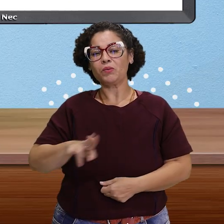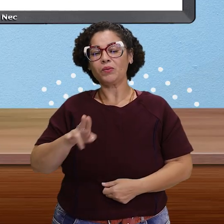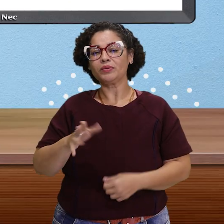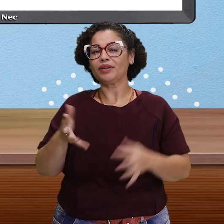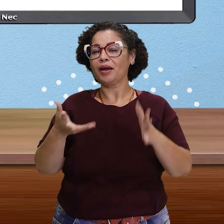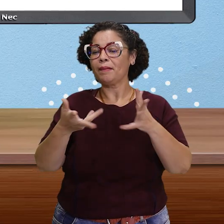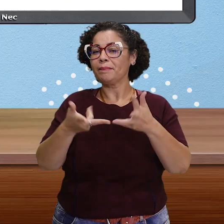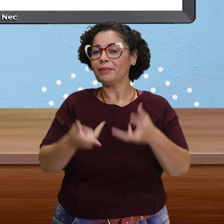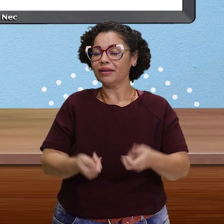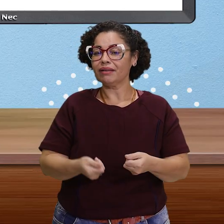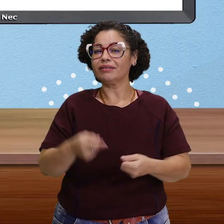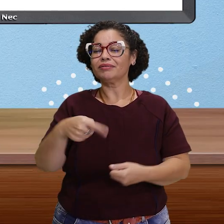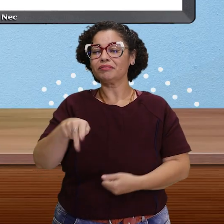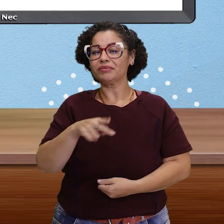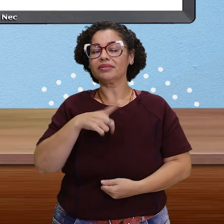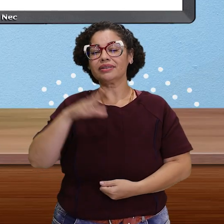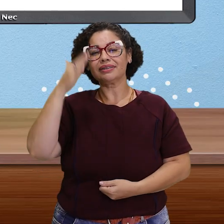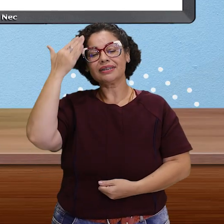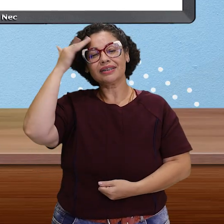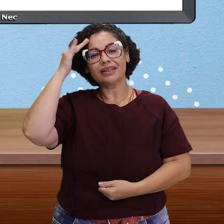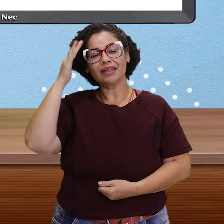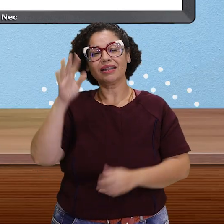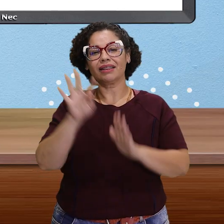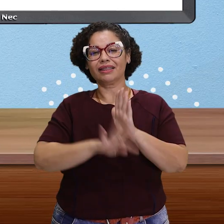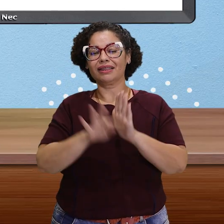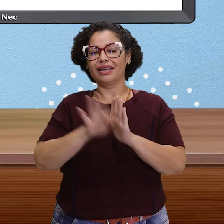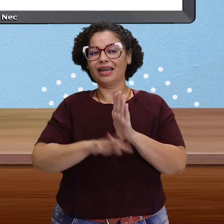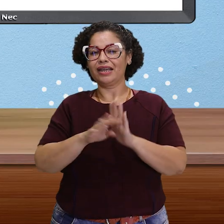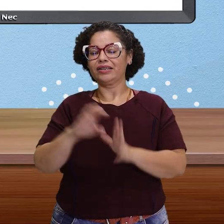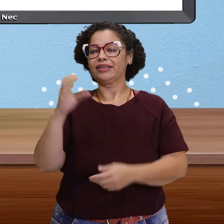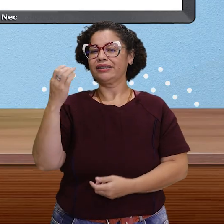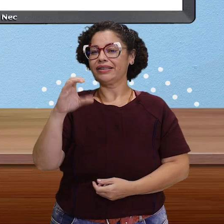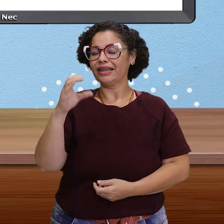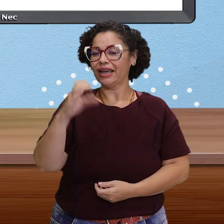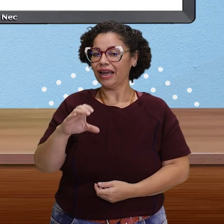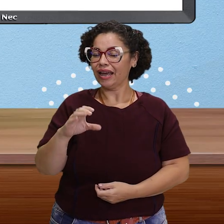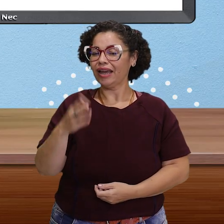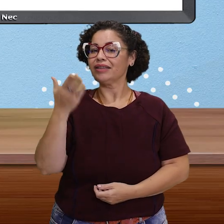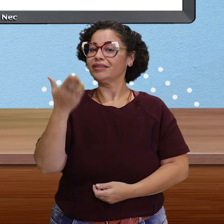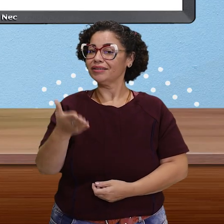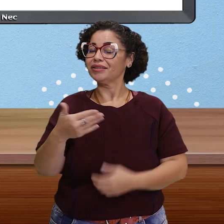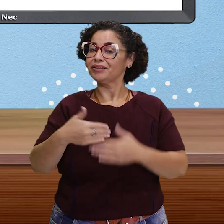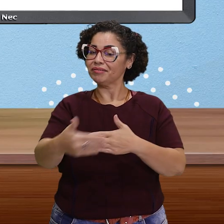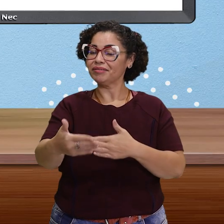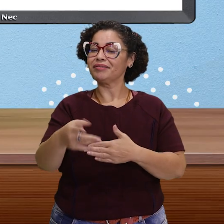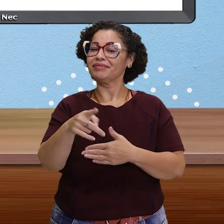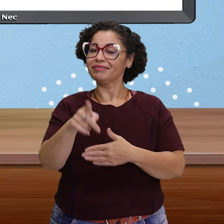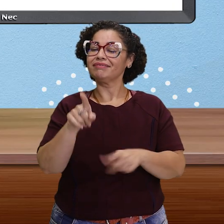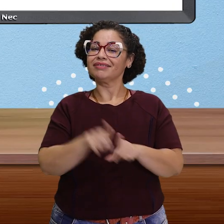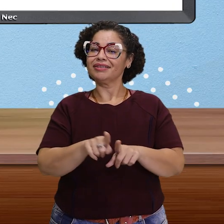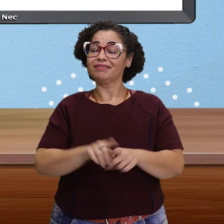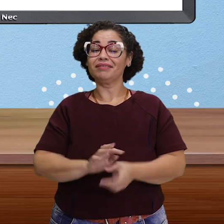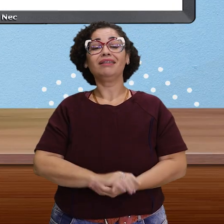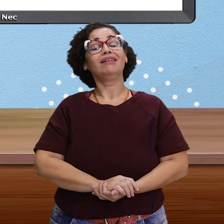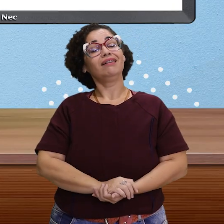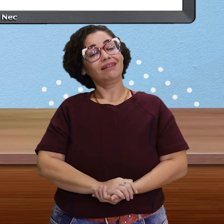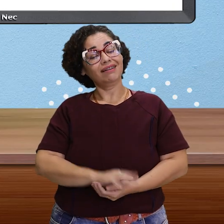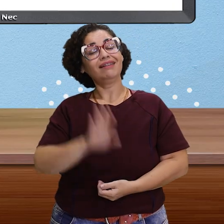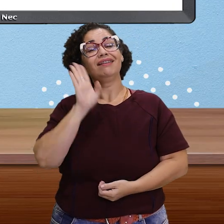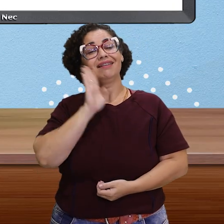essa habilidade até para entender textos de ciências, como o que vem agora a seguir.